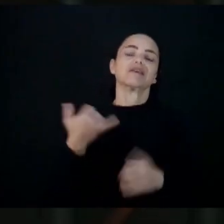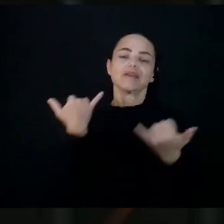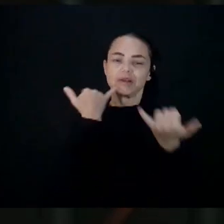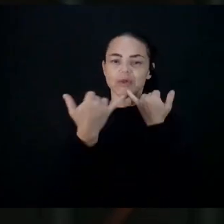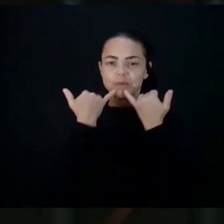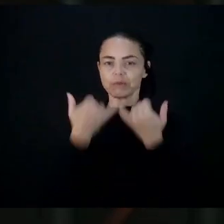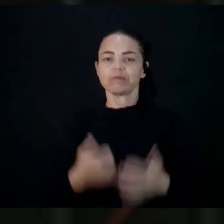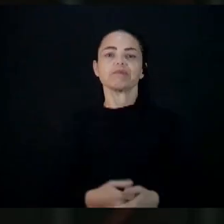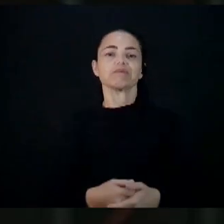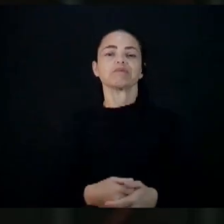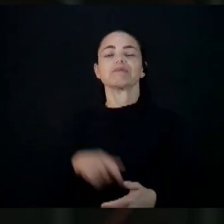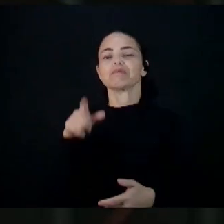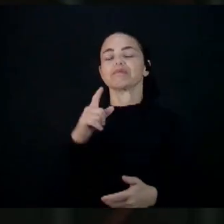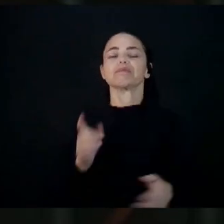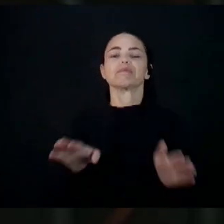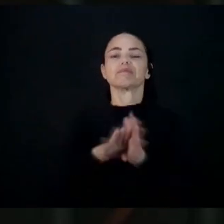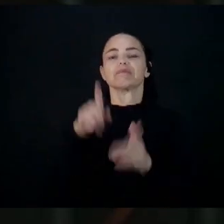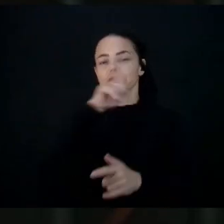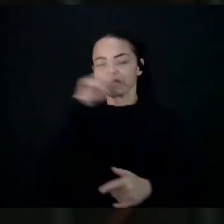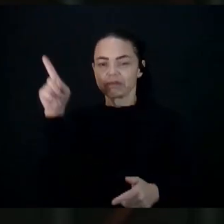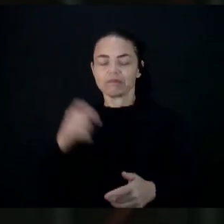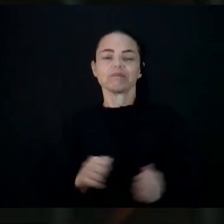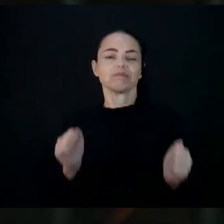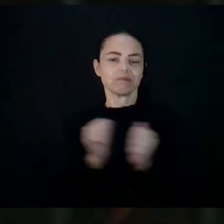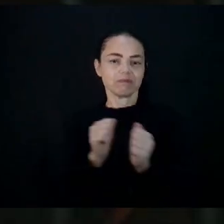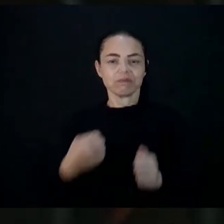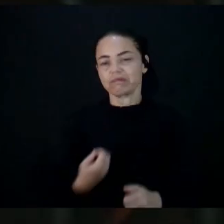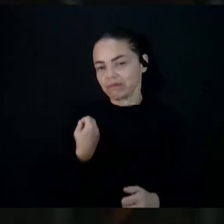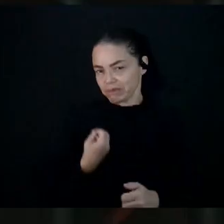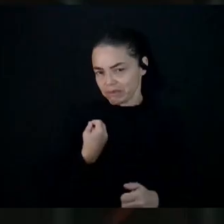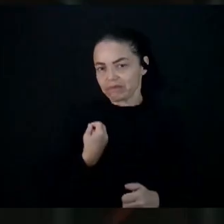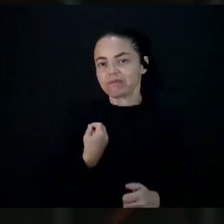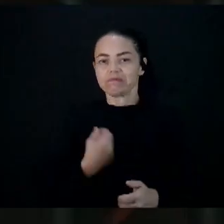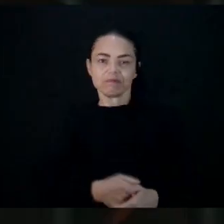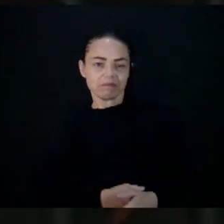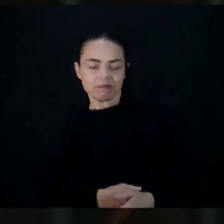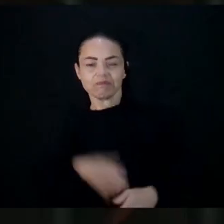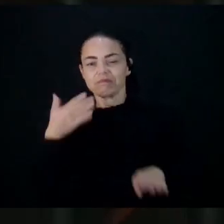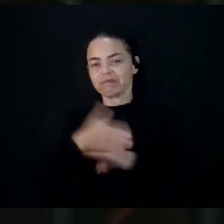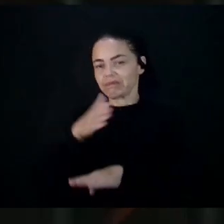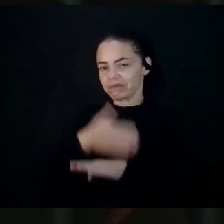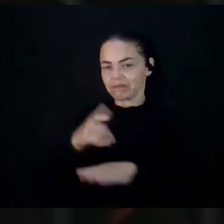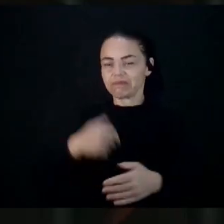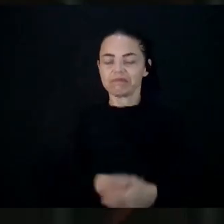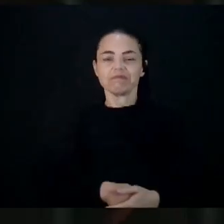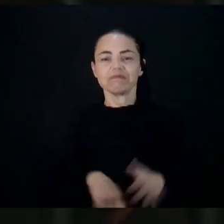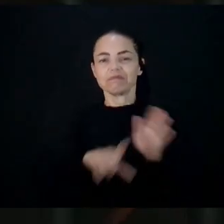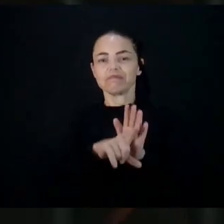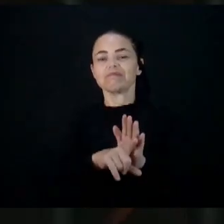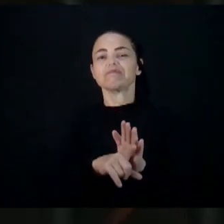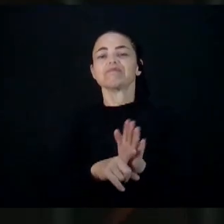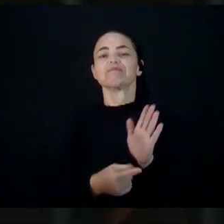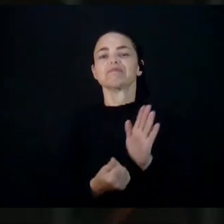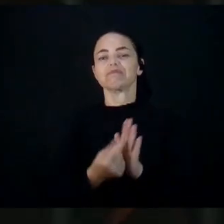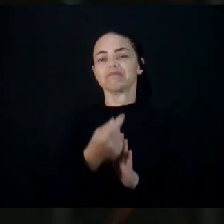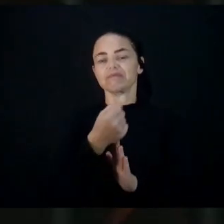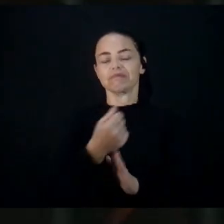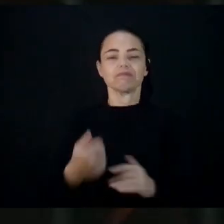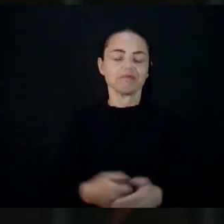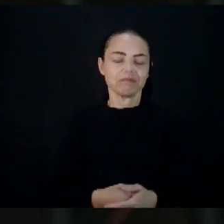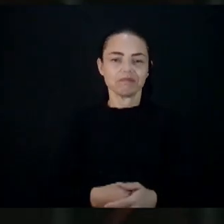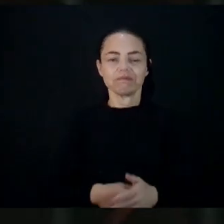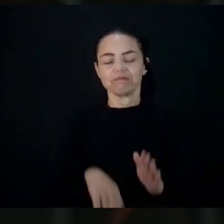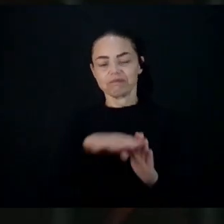você, para que chegue no dia você esteja lá presente e participe da Lei de Diretrizes Orçamentárias, a